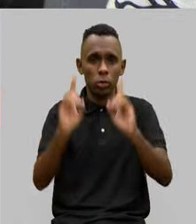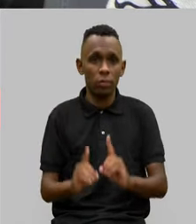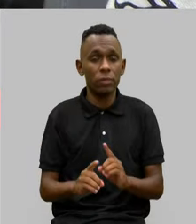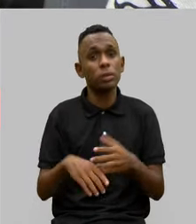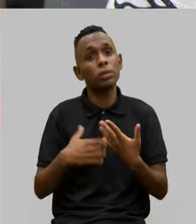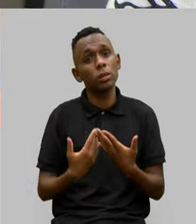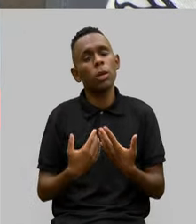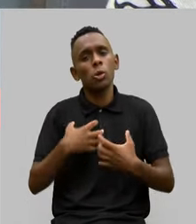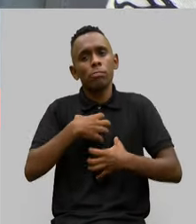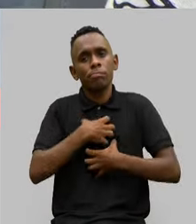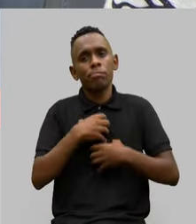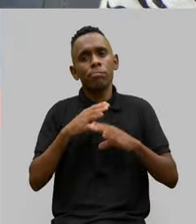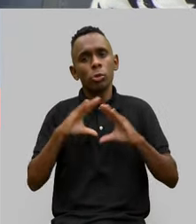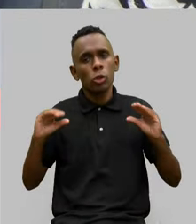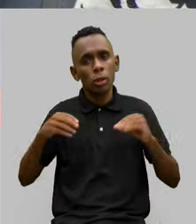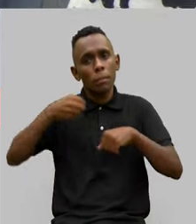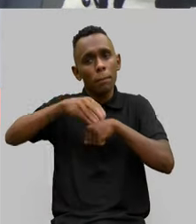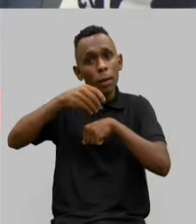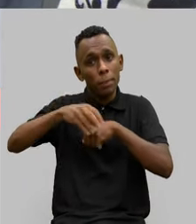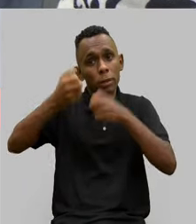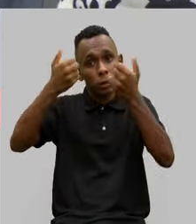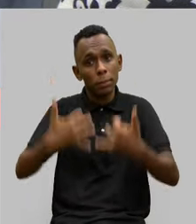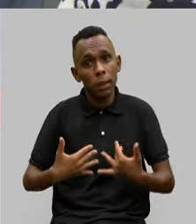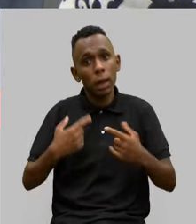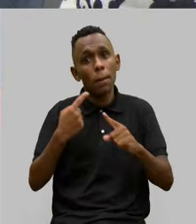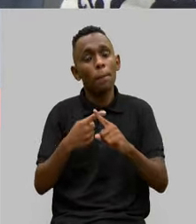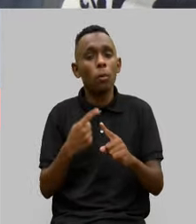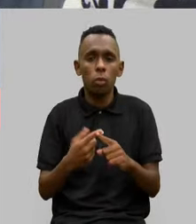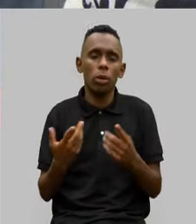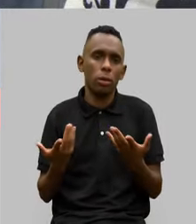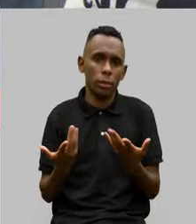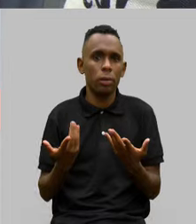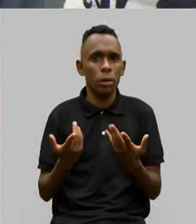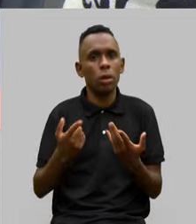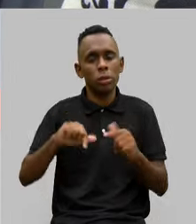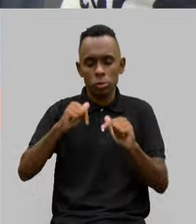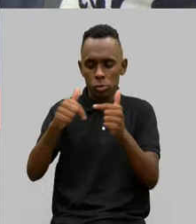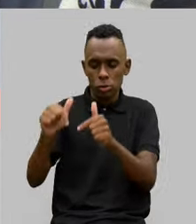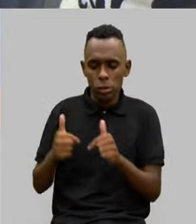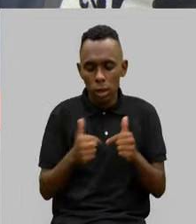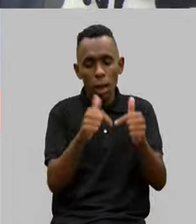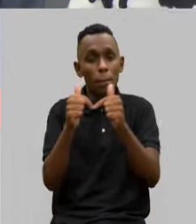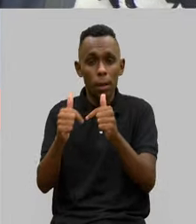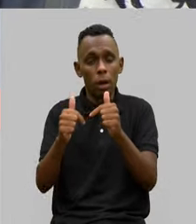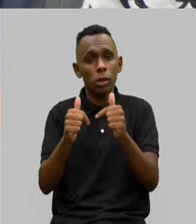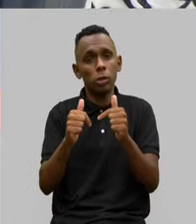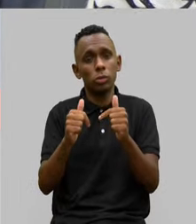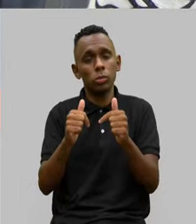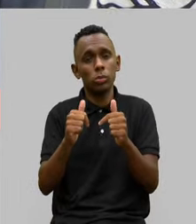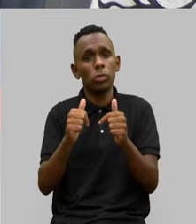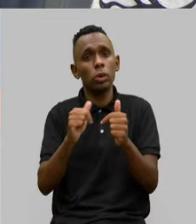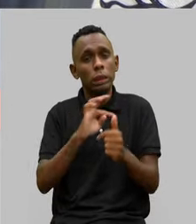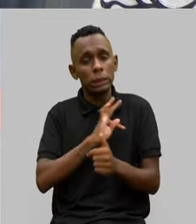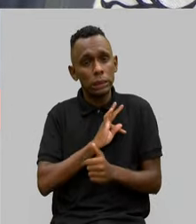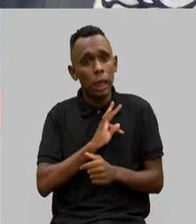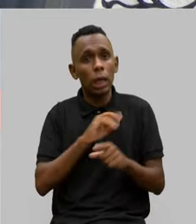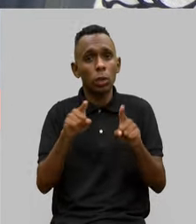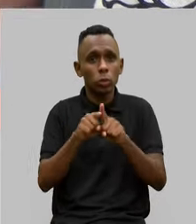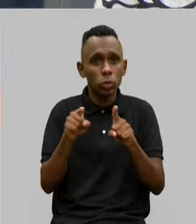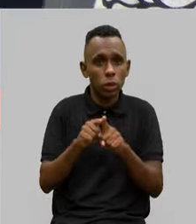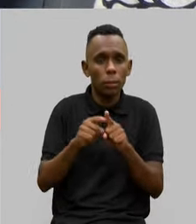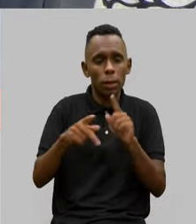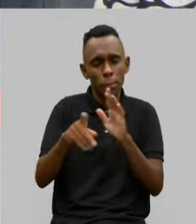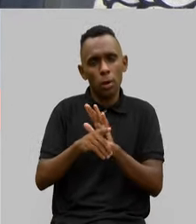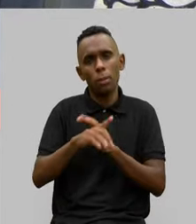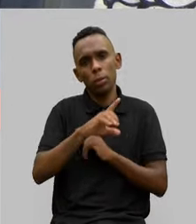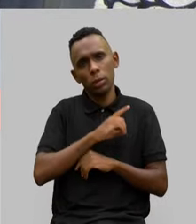sinto muito confortável de falar aqui hoje também porque além dessa dessa atuação técnica né Eh tanto pela defensoria